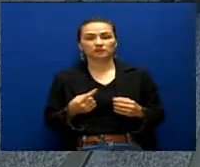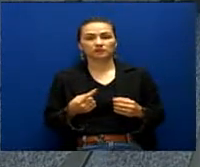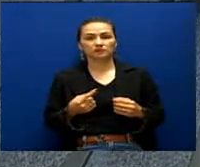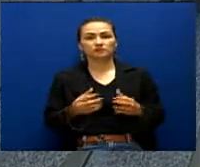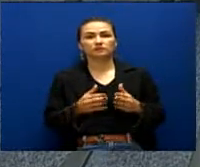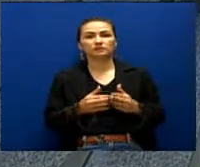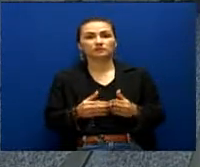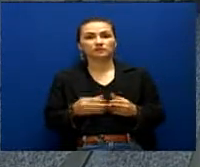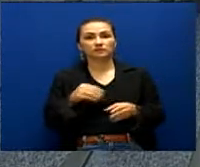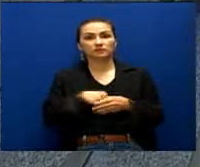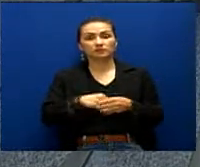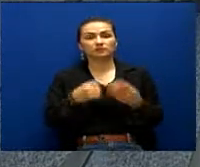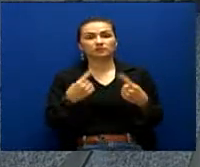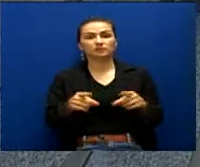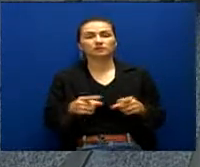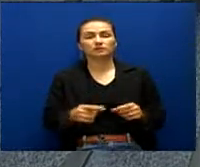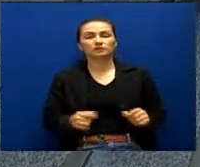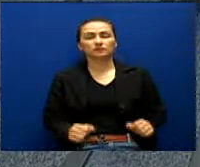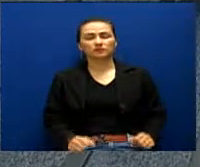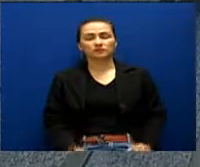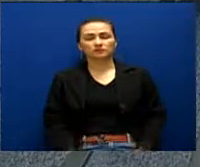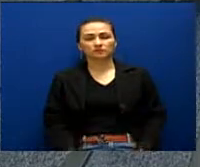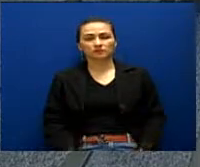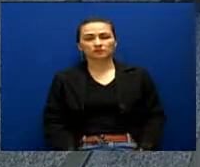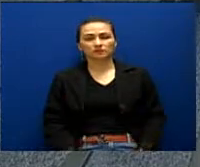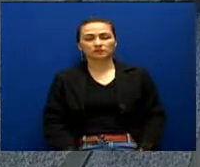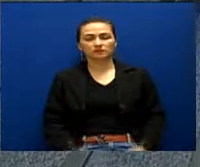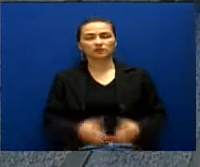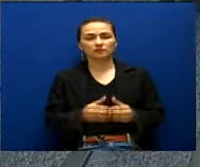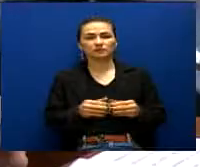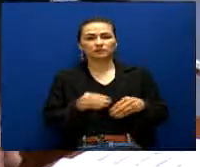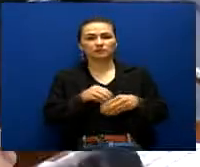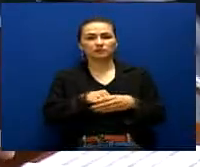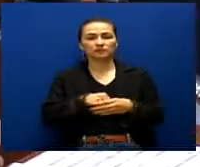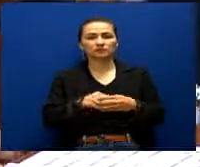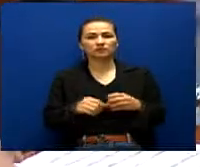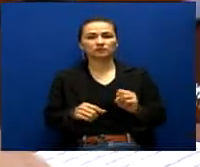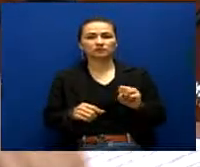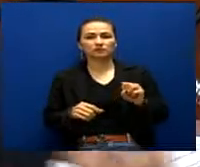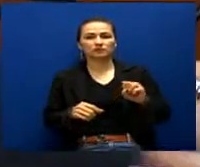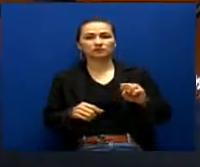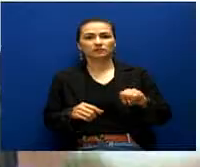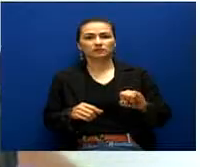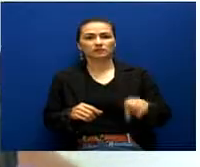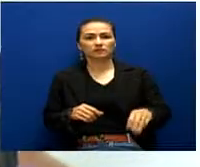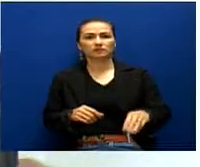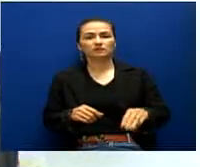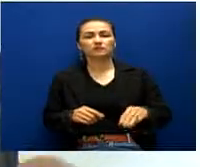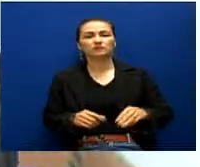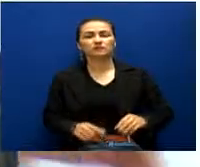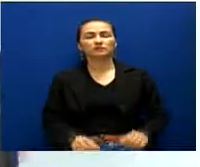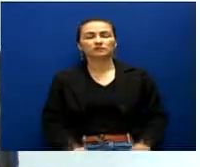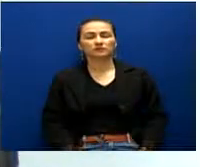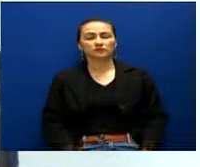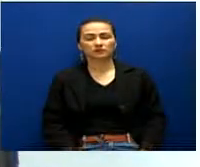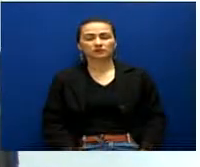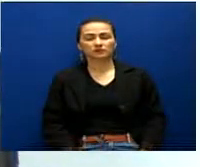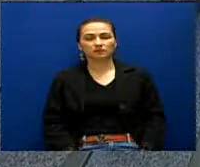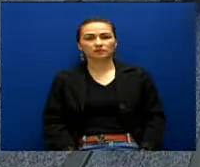para a segunda? Vale. Então, eu voto sim. Eu peço voto sim.